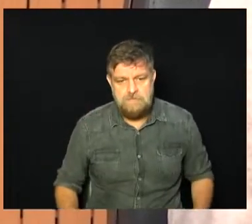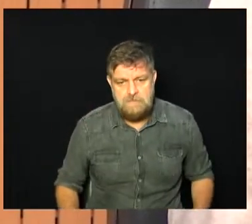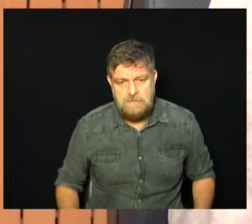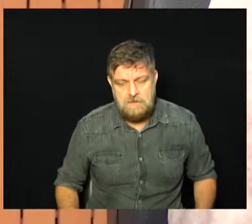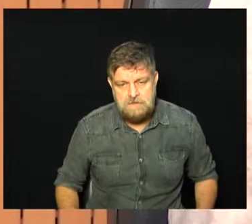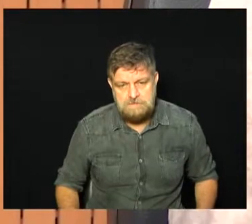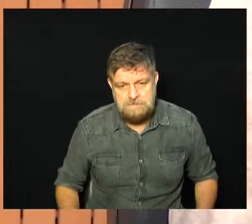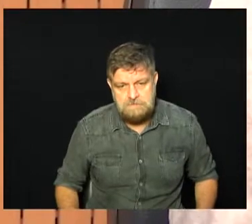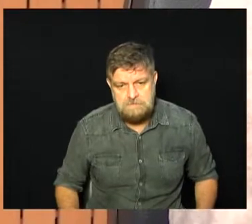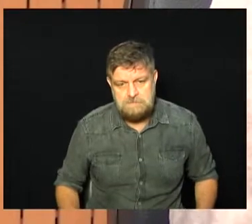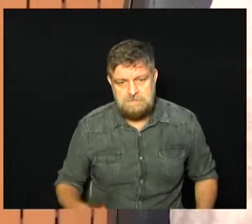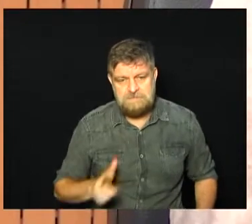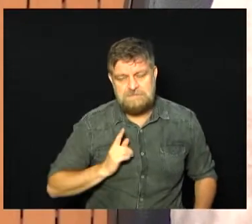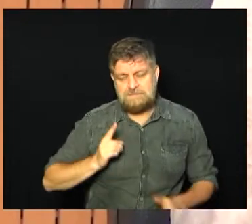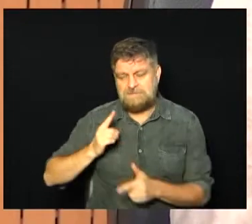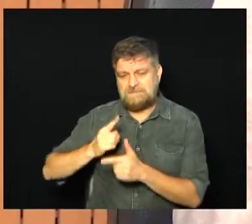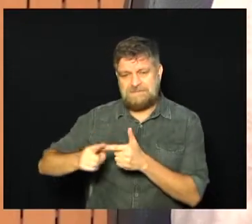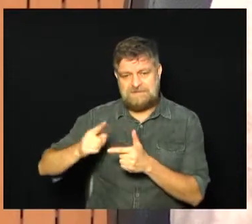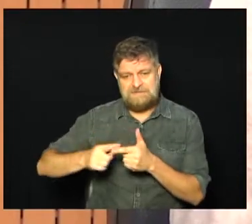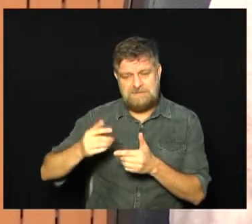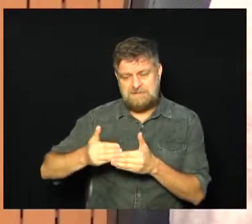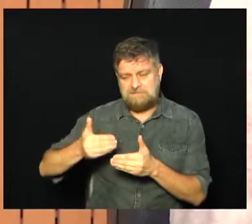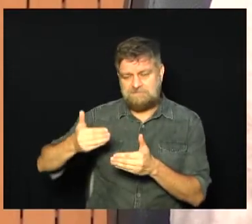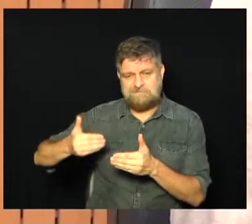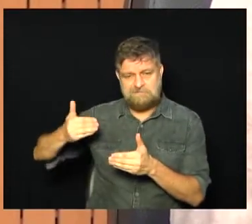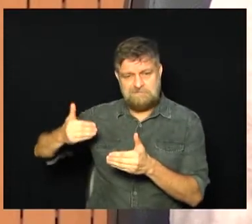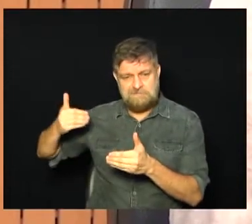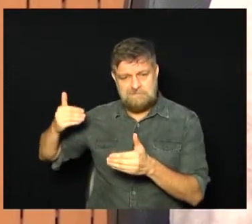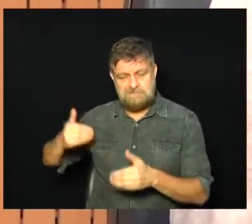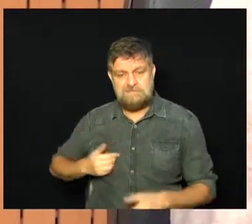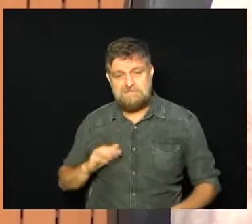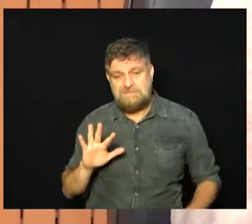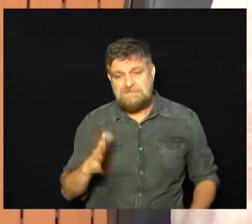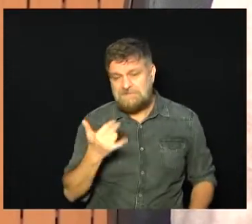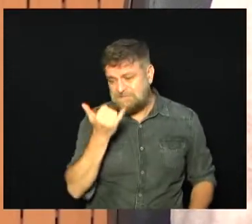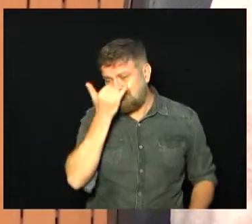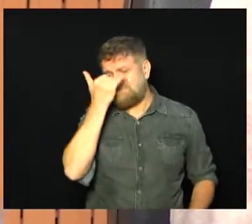Houve problemas no processo que geraram